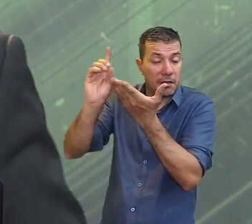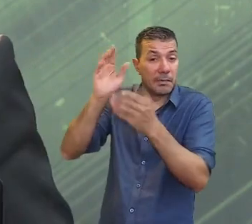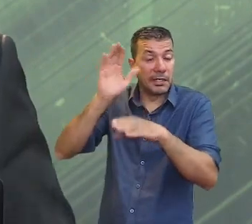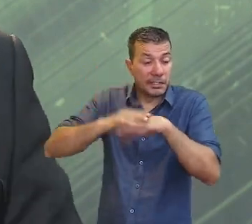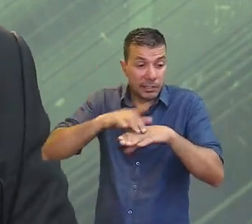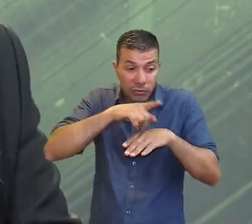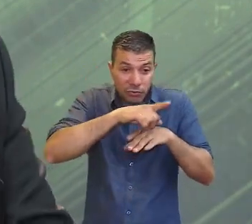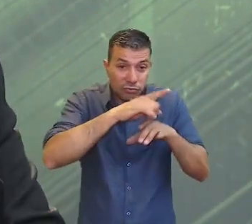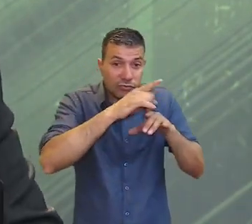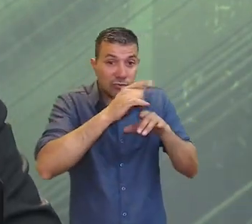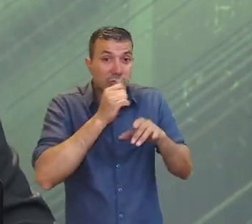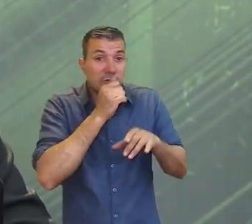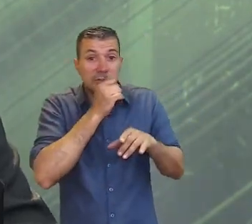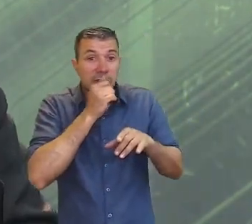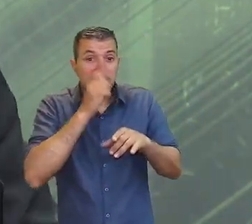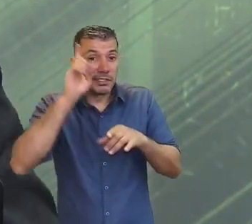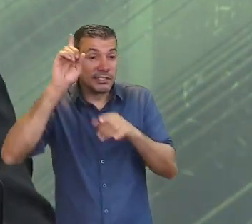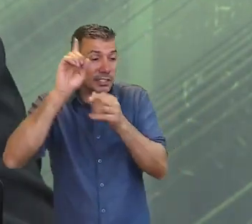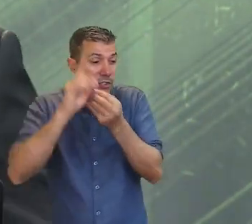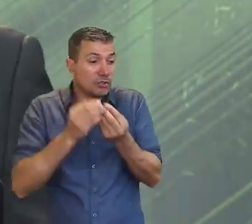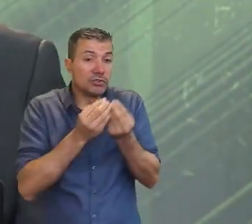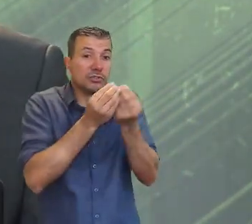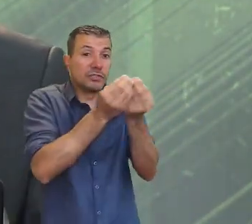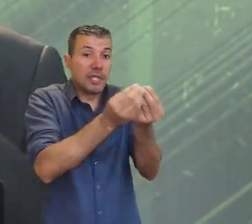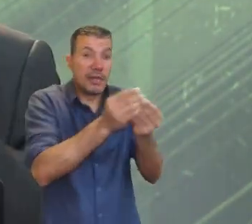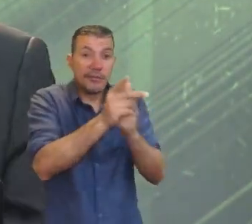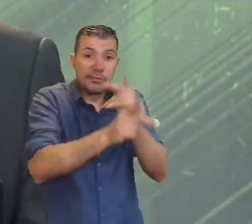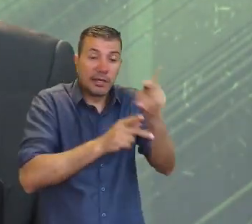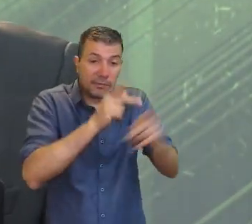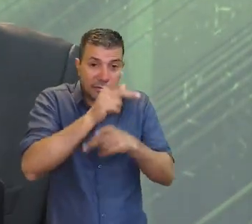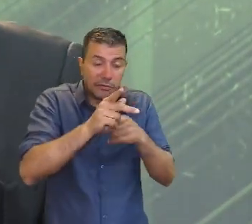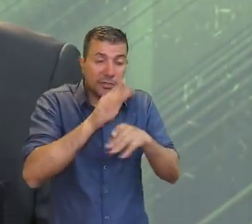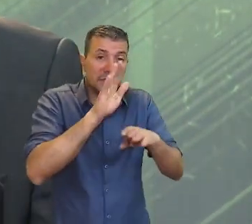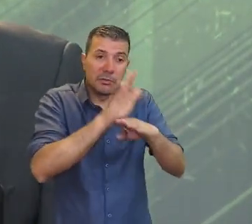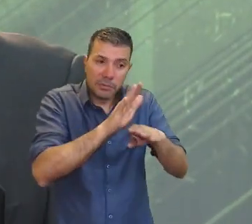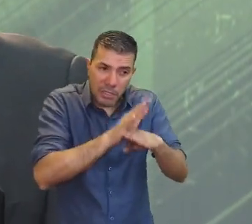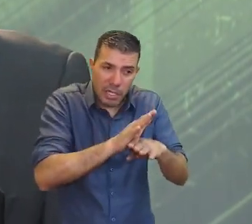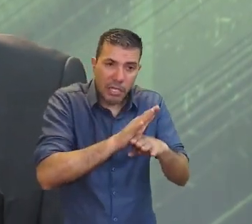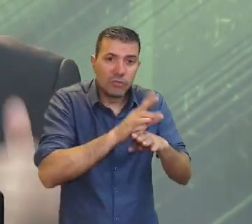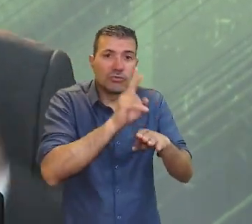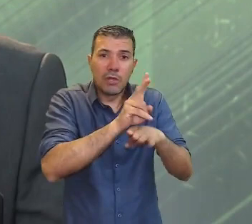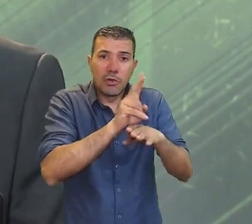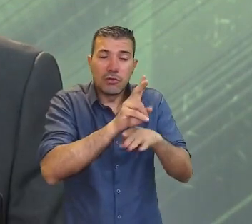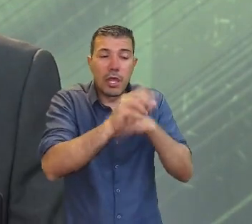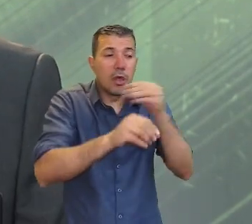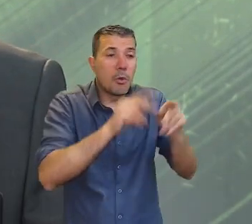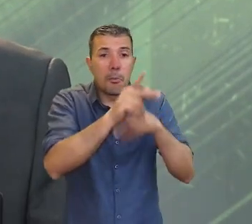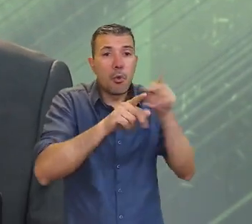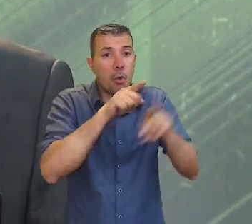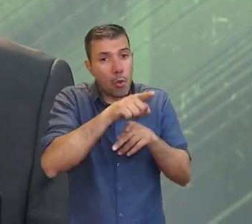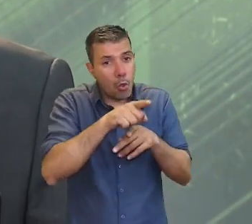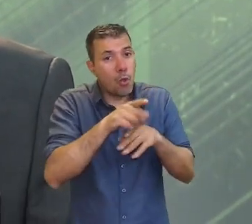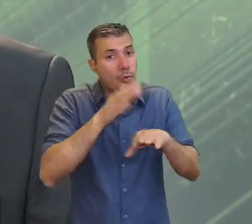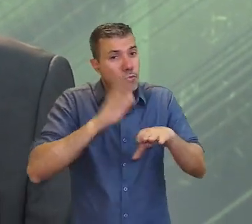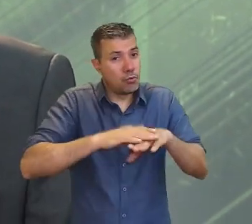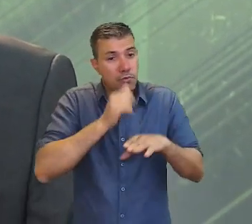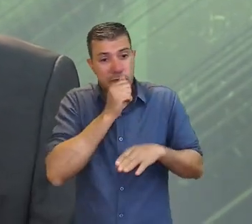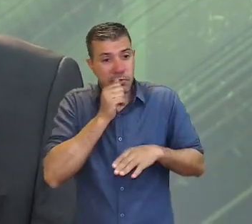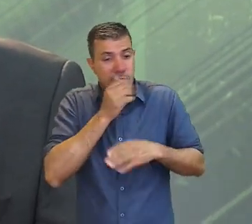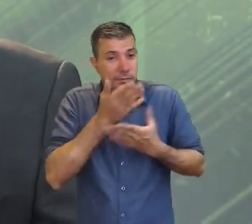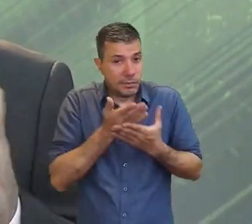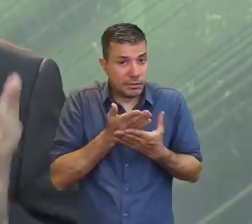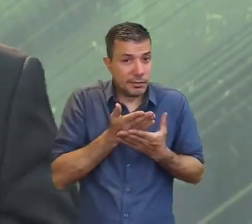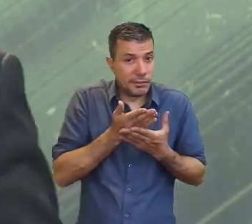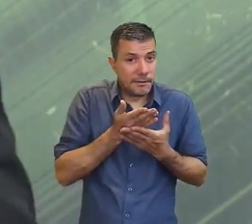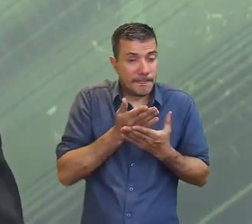um sacrifício que Deus oferecia em favor do seu povo. Estude mais a Bíblia, seja coerente com os ensinamentos da palavra de Deus. E a